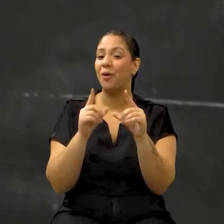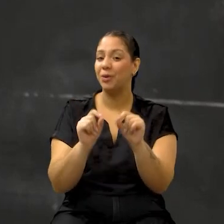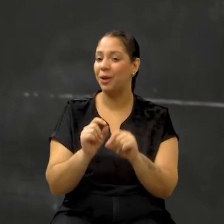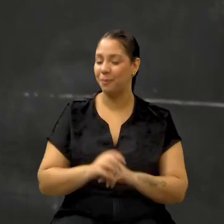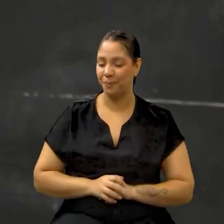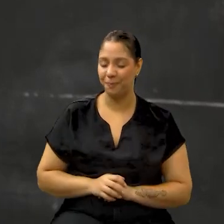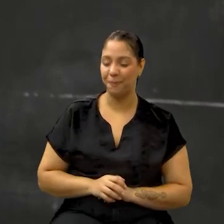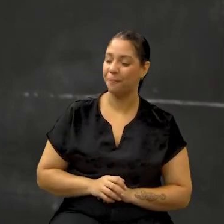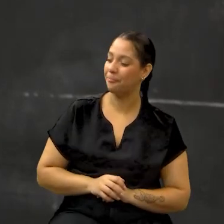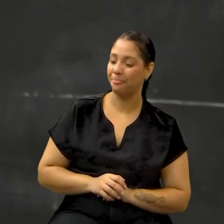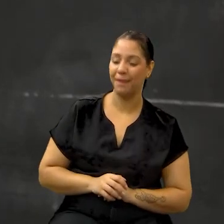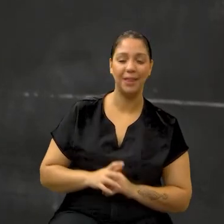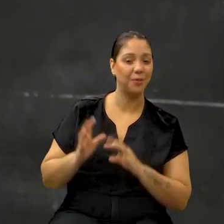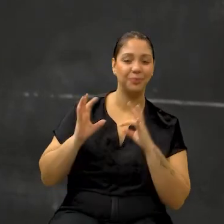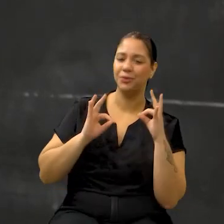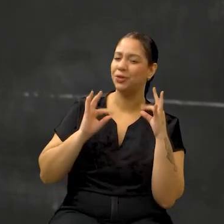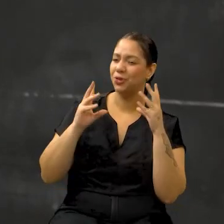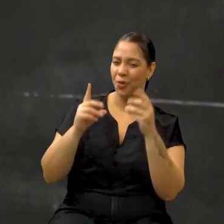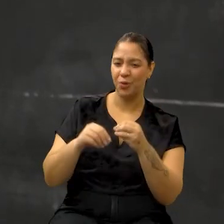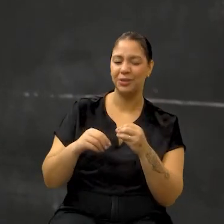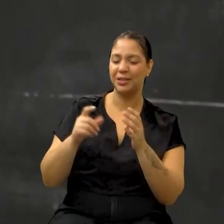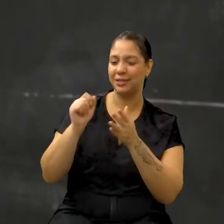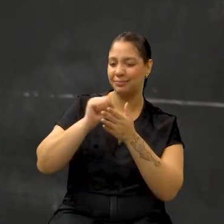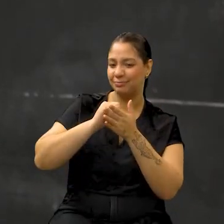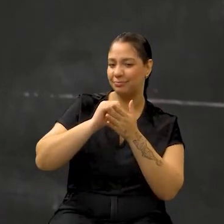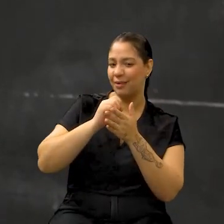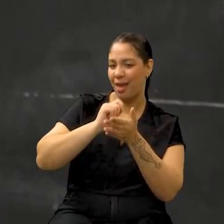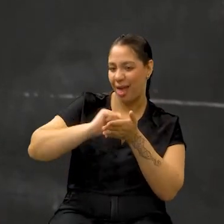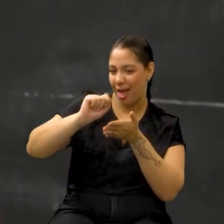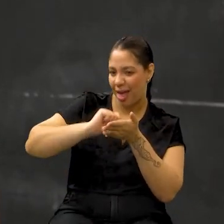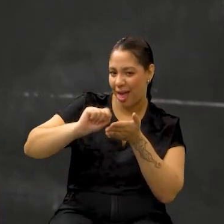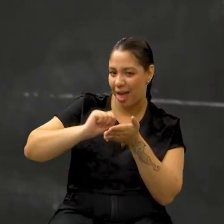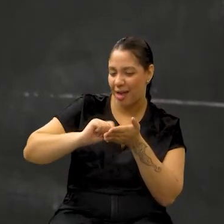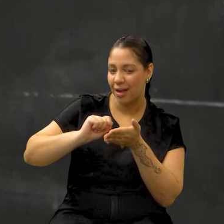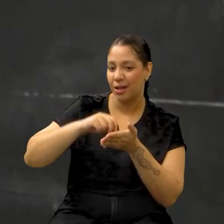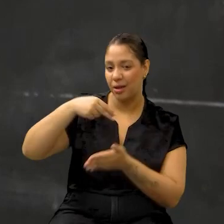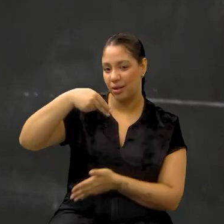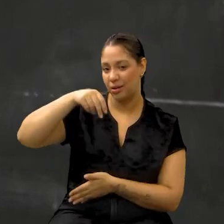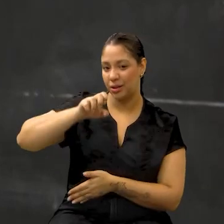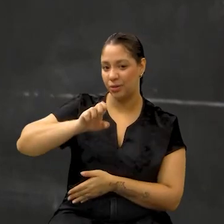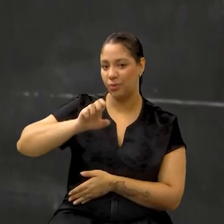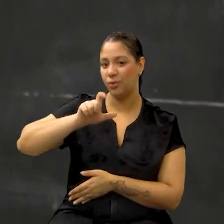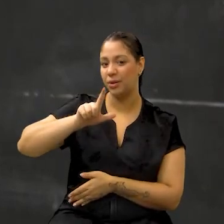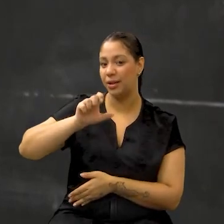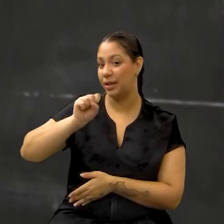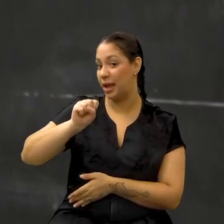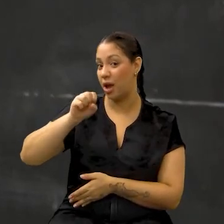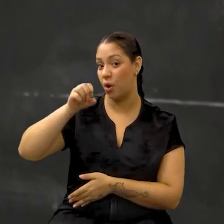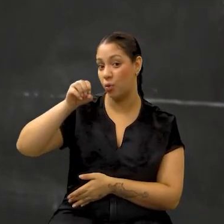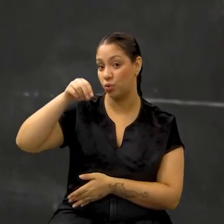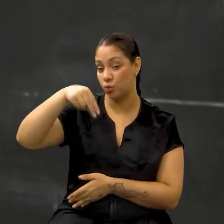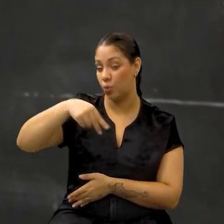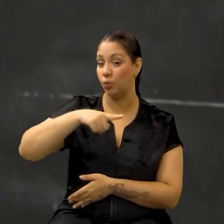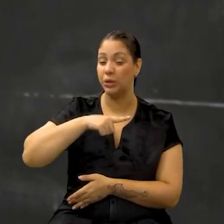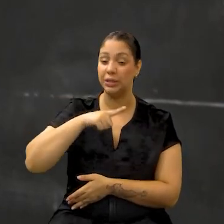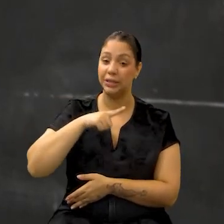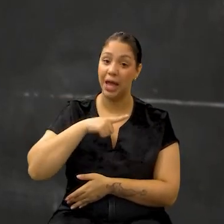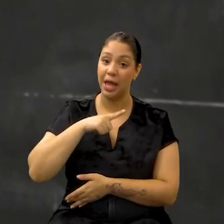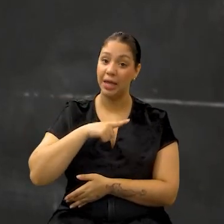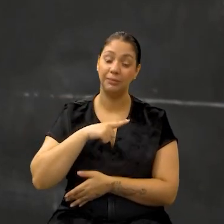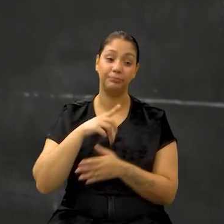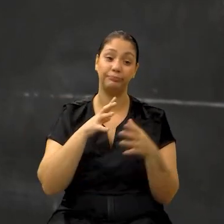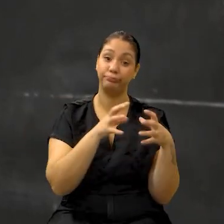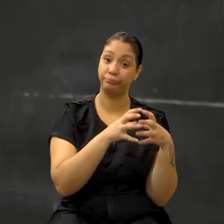pra gente? Assim como todas as outras peças do Nelson, há uma polaridade muito grande